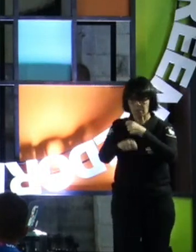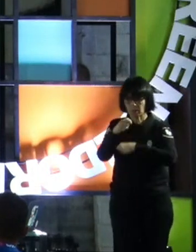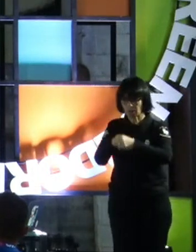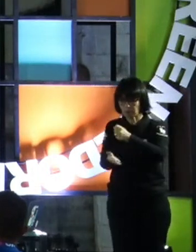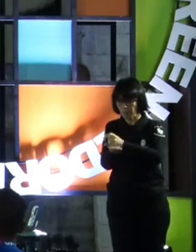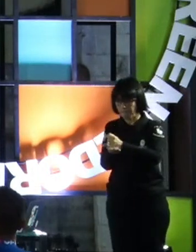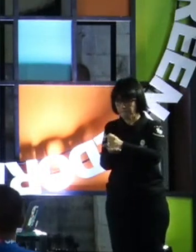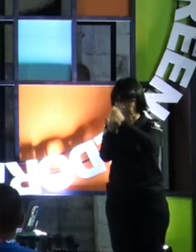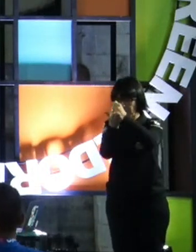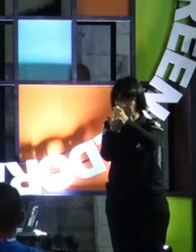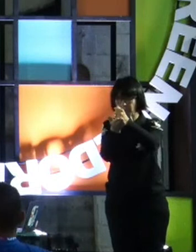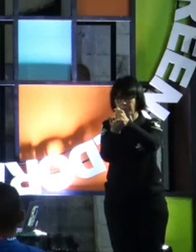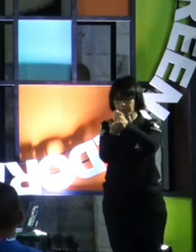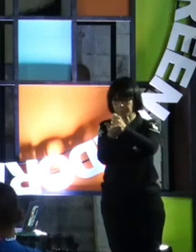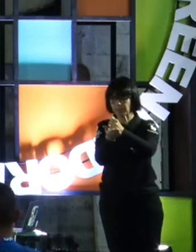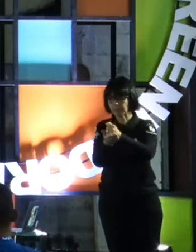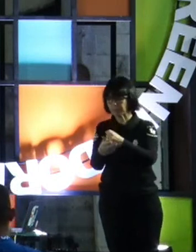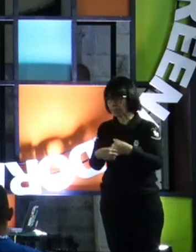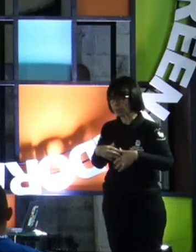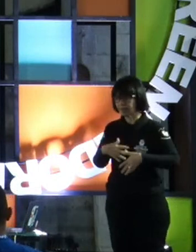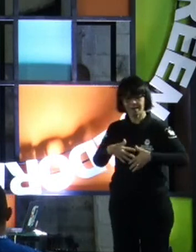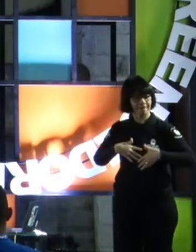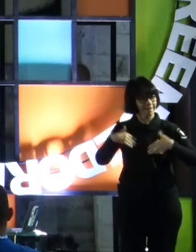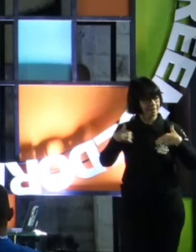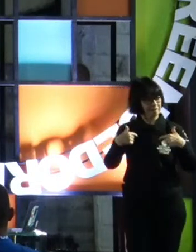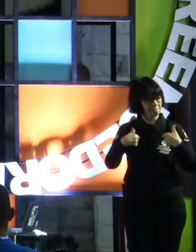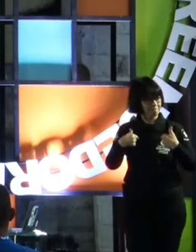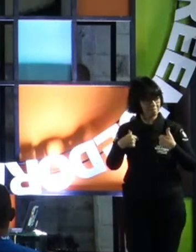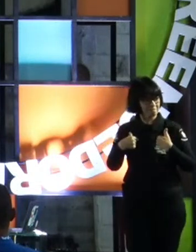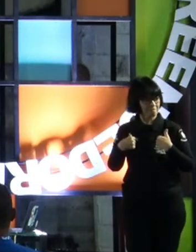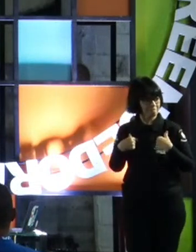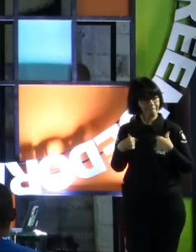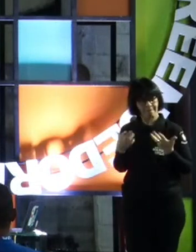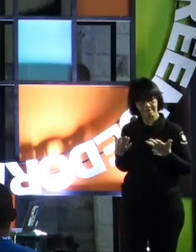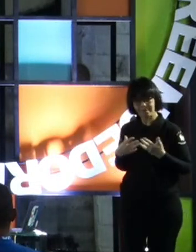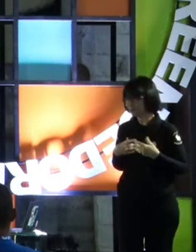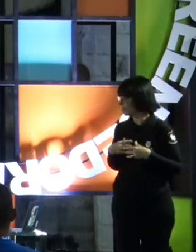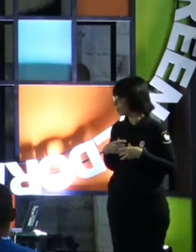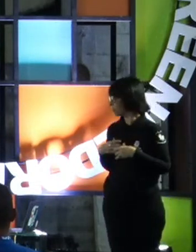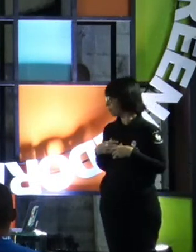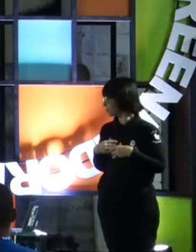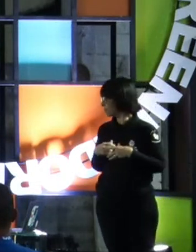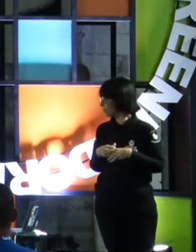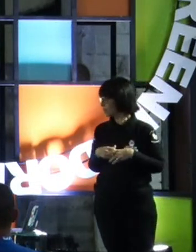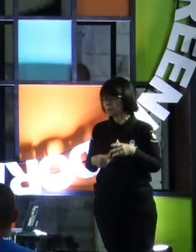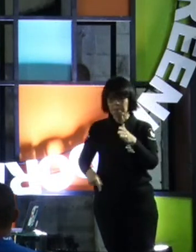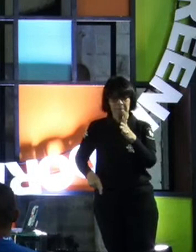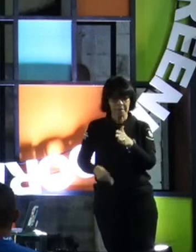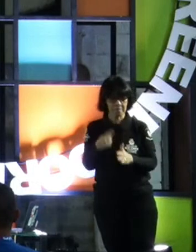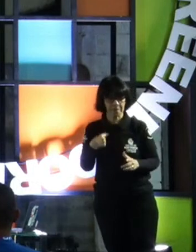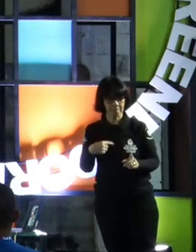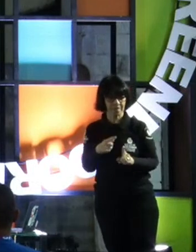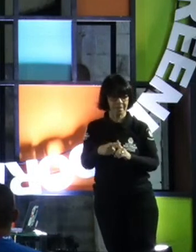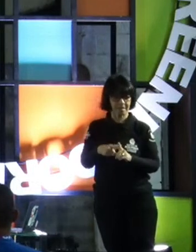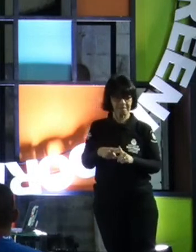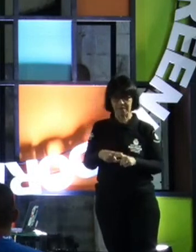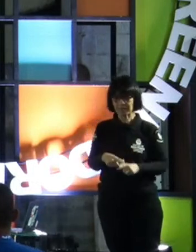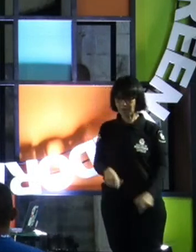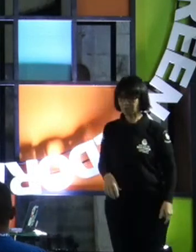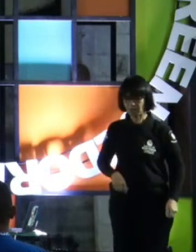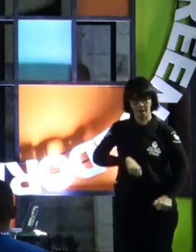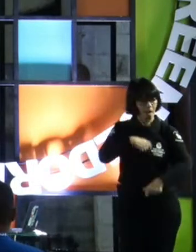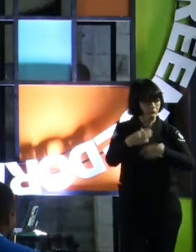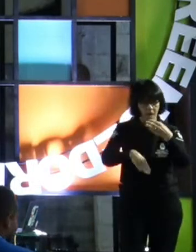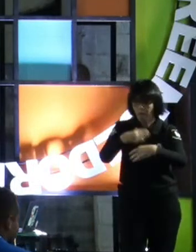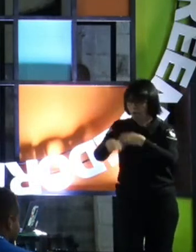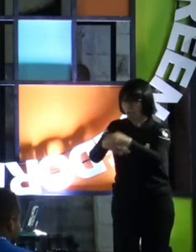sustentáveis. Eu tô orgulhoso de mim, velho. Tu não subiu ainda os 5 minutos e eu tô perto de acabar. Pela primeira vez, eu vou ter que enrolar vocês porque eu vou